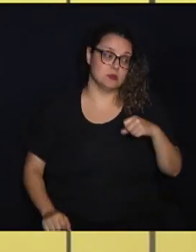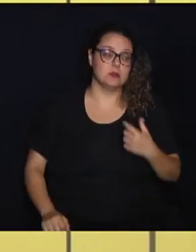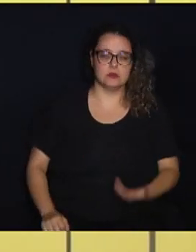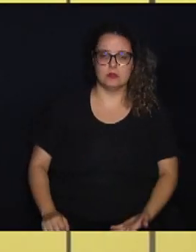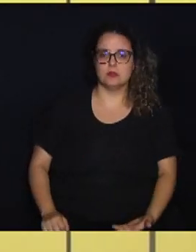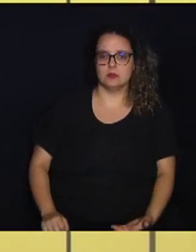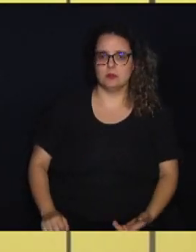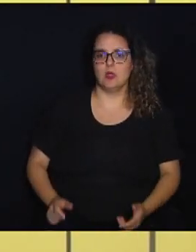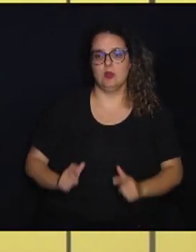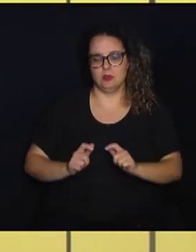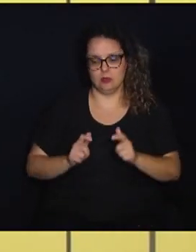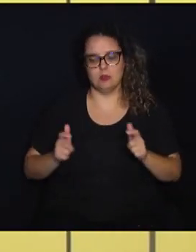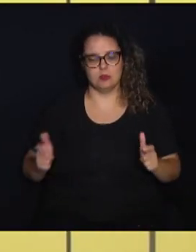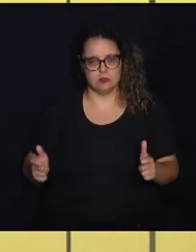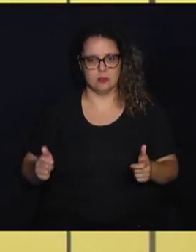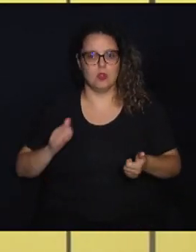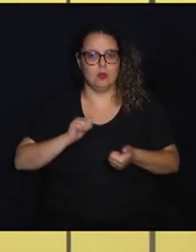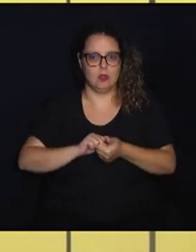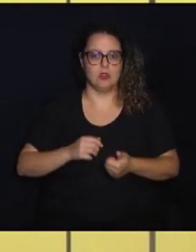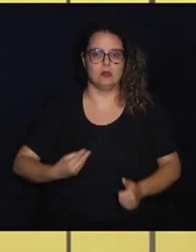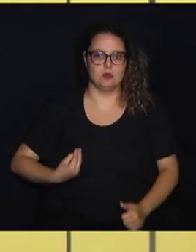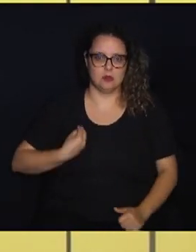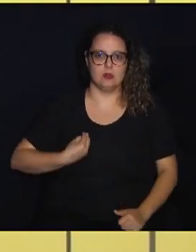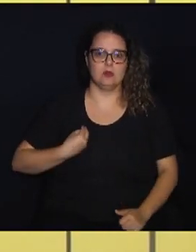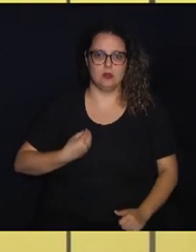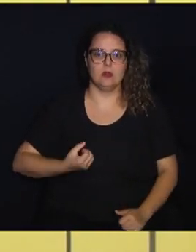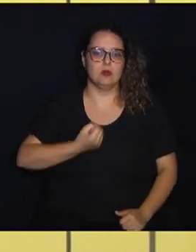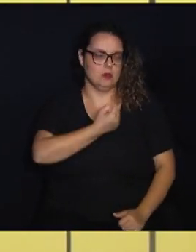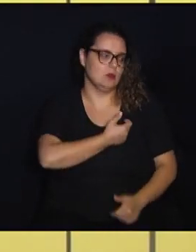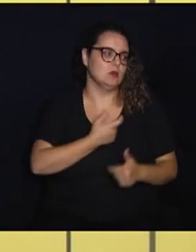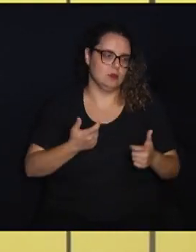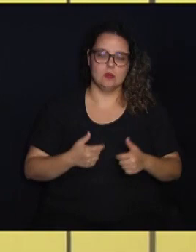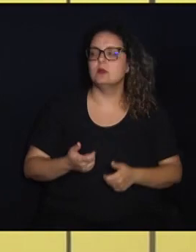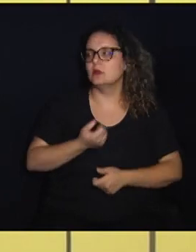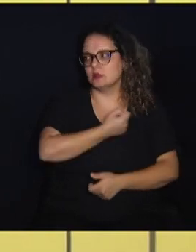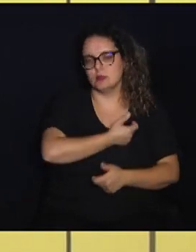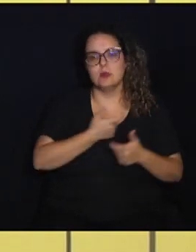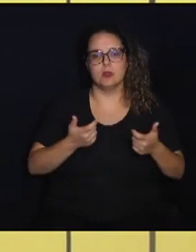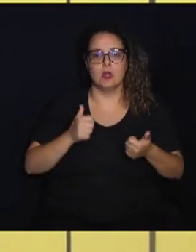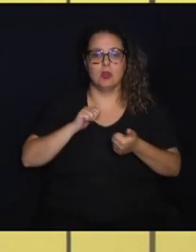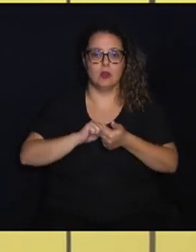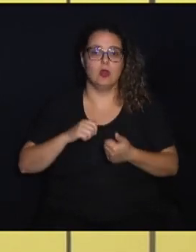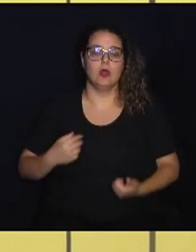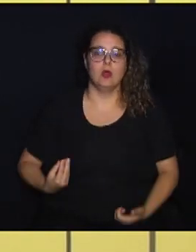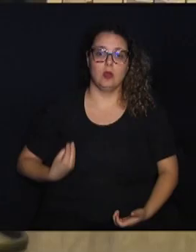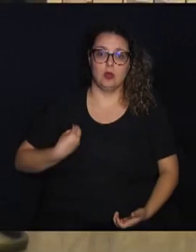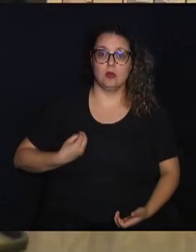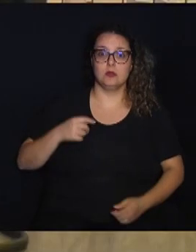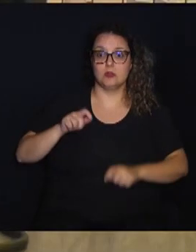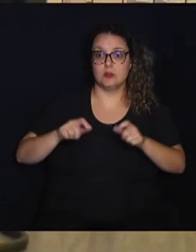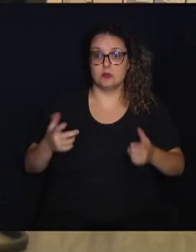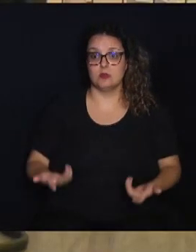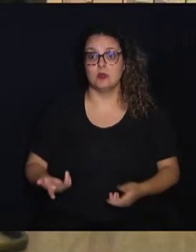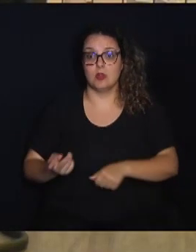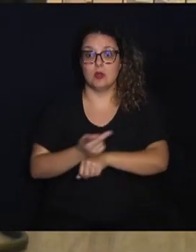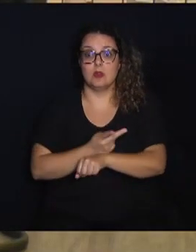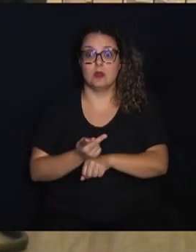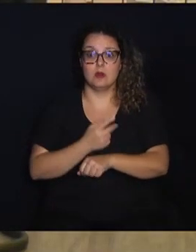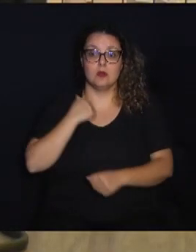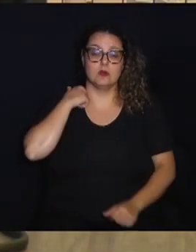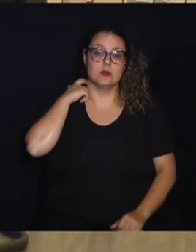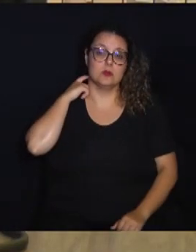cresceu muito mesmo, um número Absurdo. absurdo, né? A qualidade de vida, as pessoas estão buscando. A